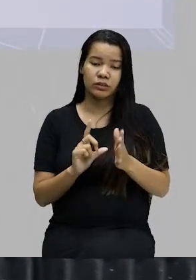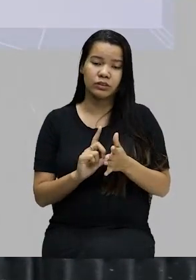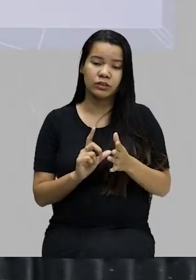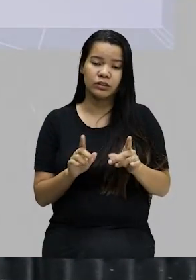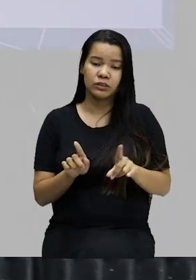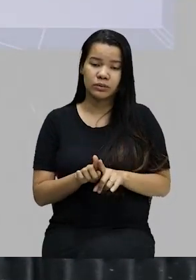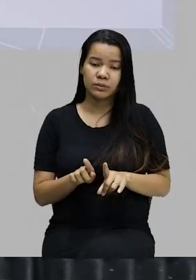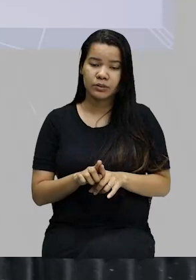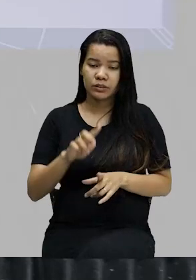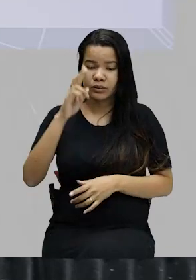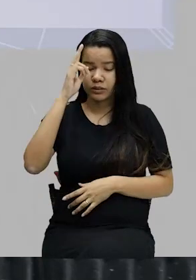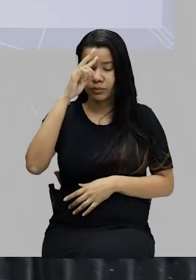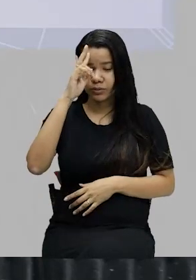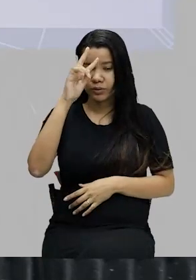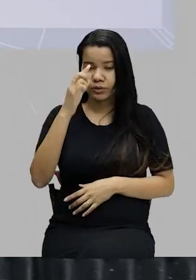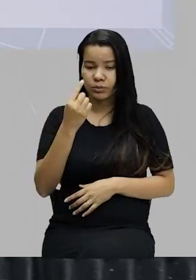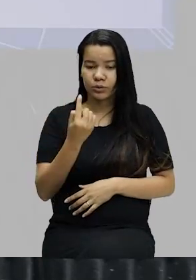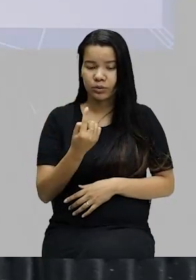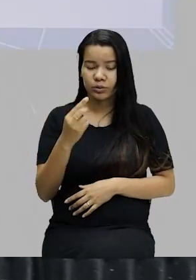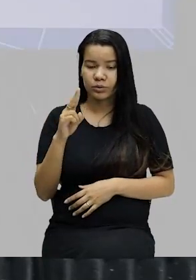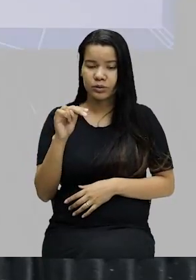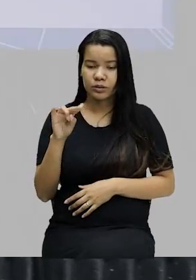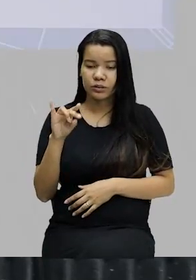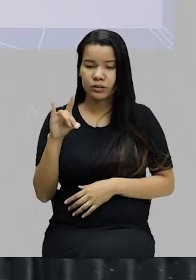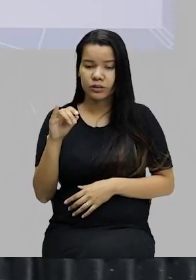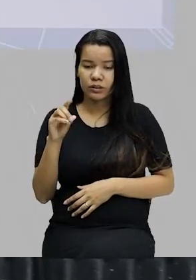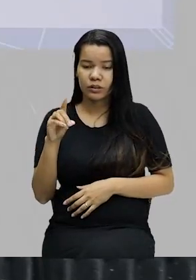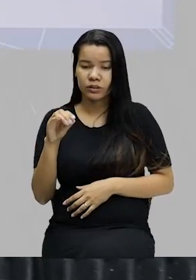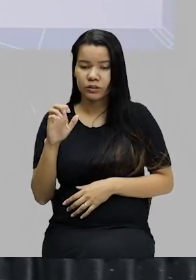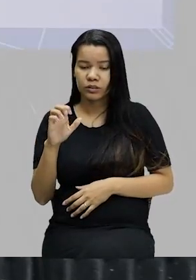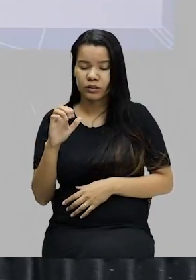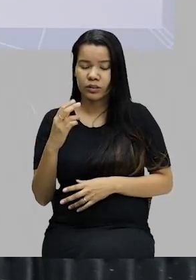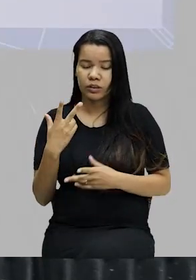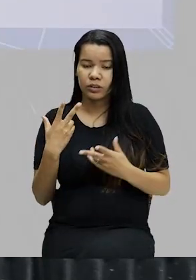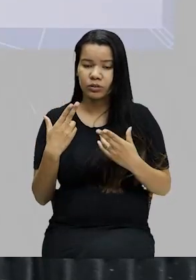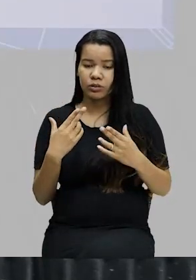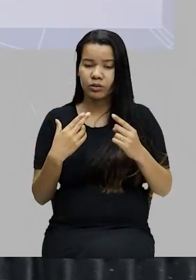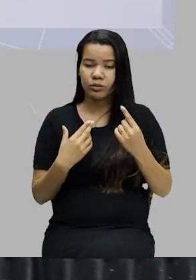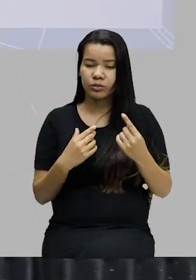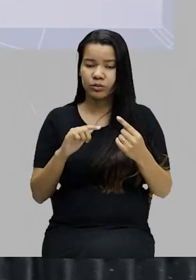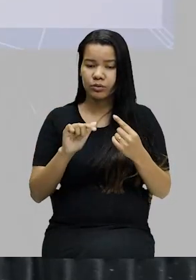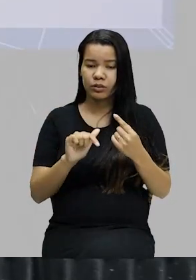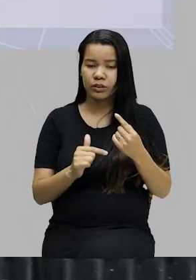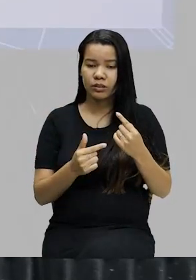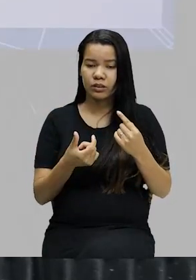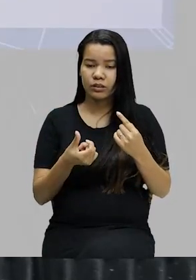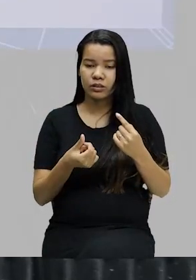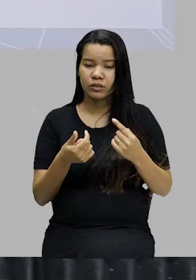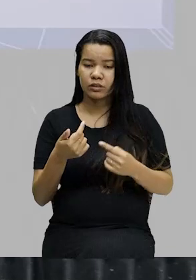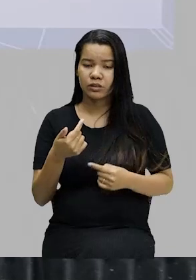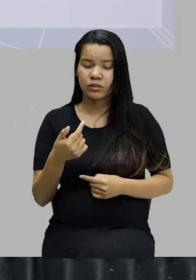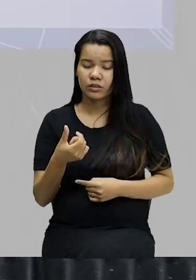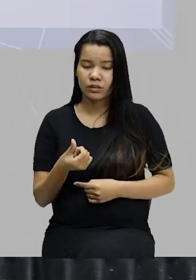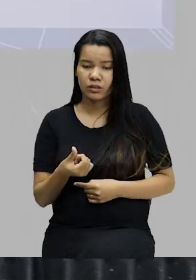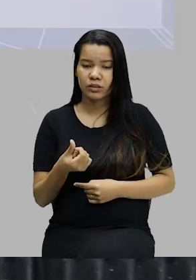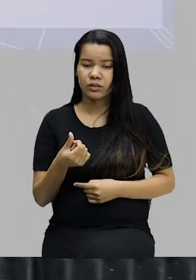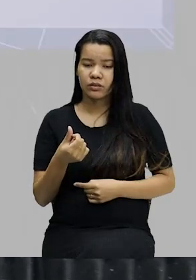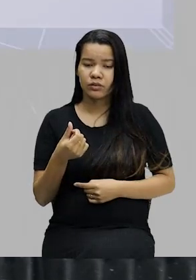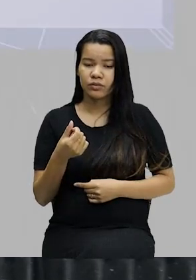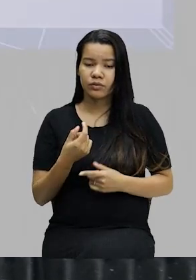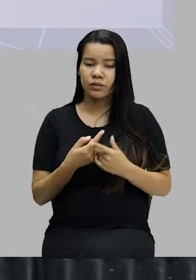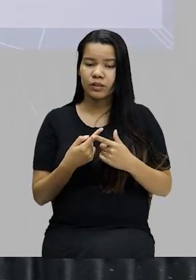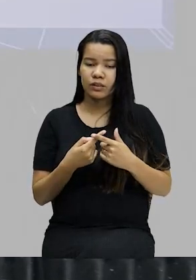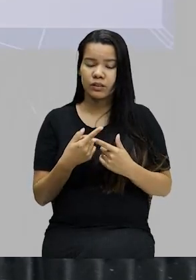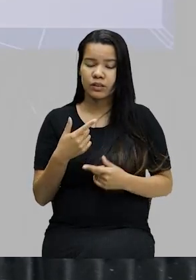que uma unidade de massa atômica equivale a 1,66 vezes 10 elevado a menos